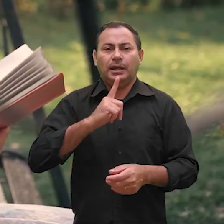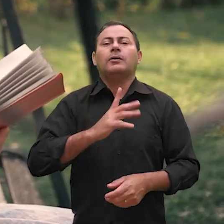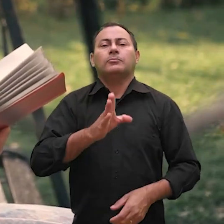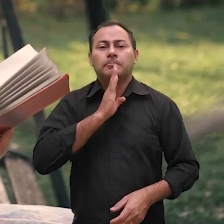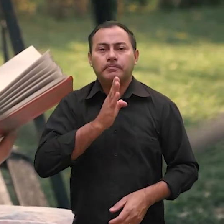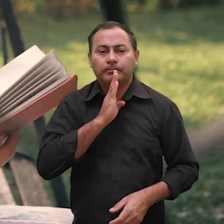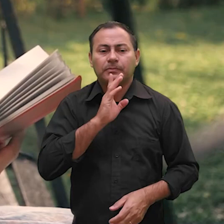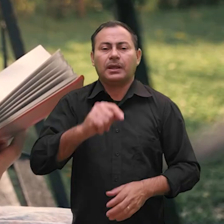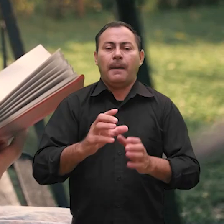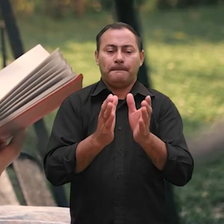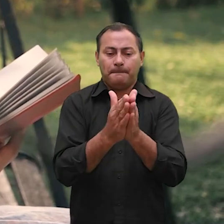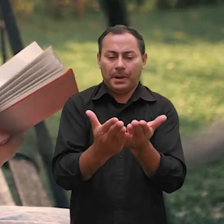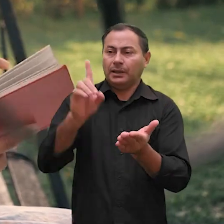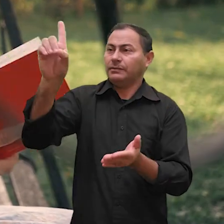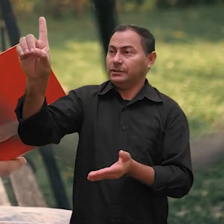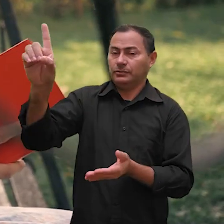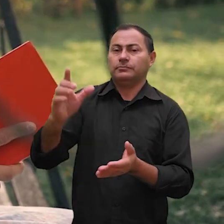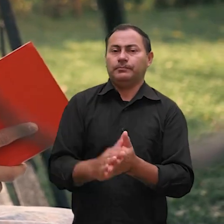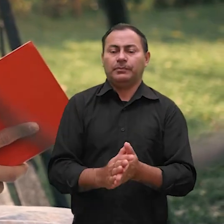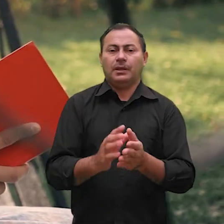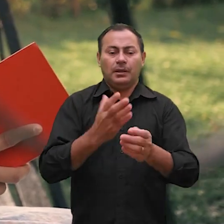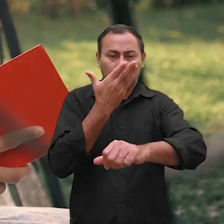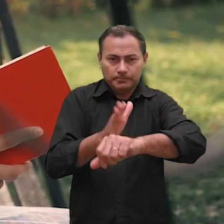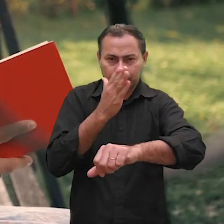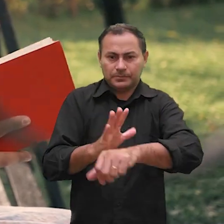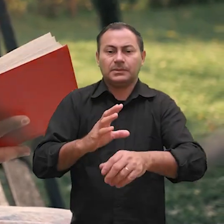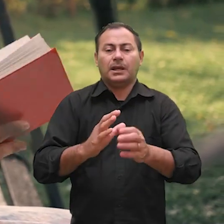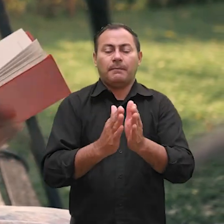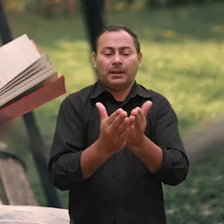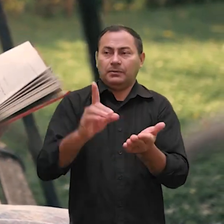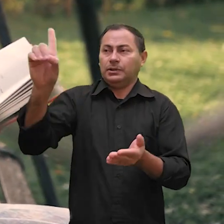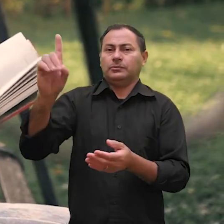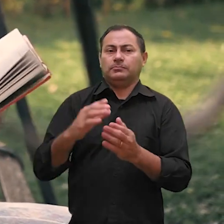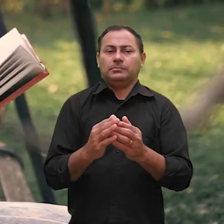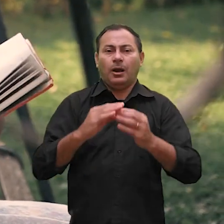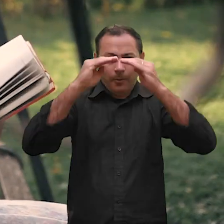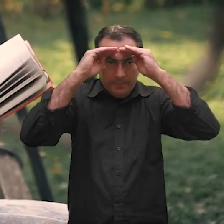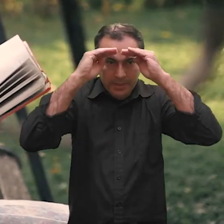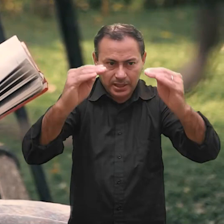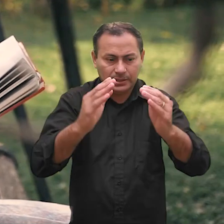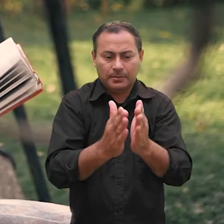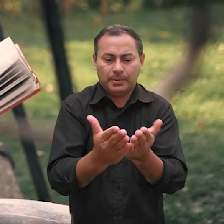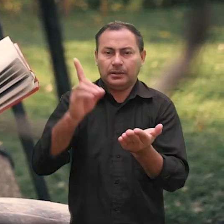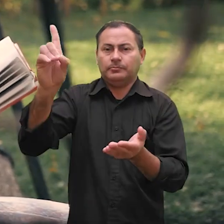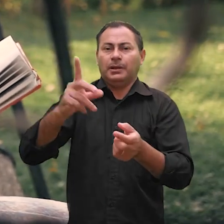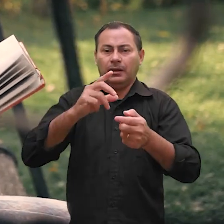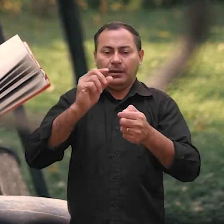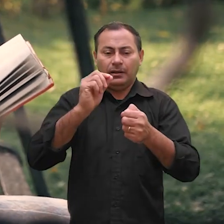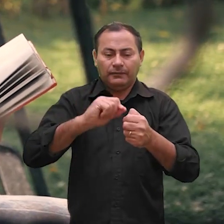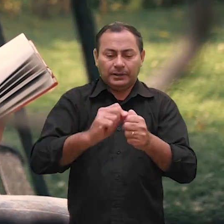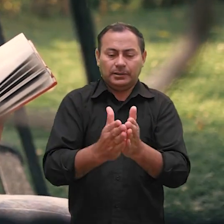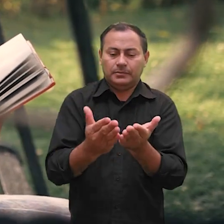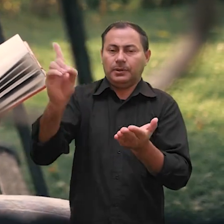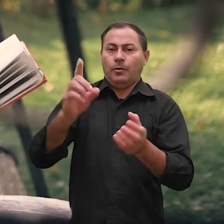você chegará ao conhecimento que é a palavra de Deus. É a aplicação das Escrituras, a obediência às Escrituras que farão